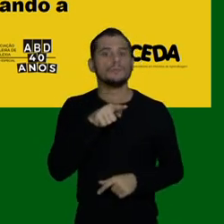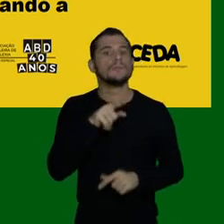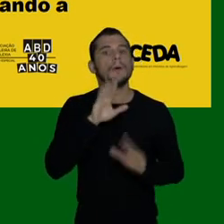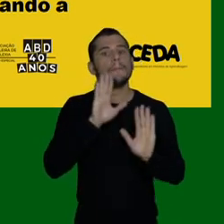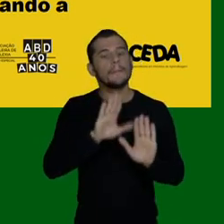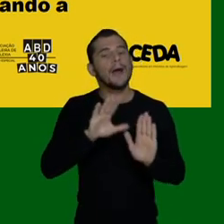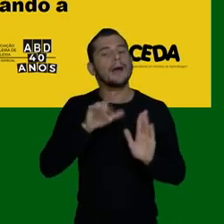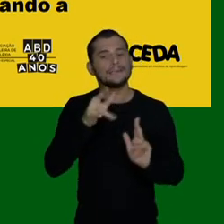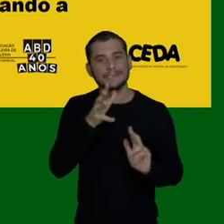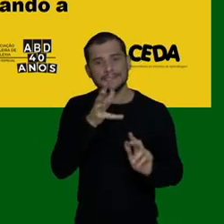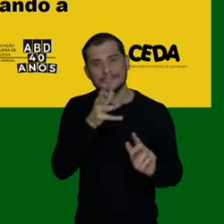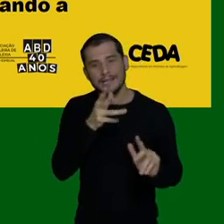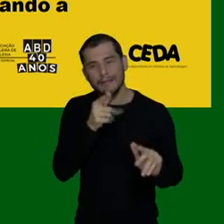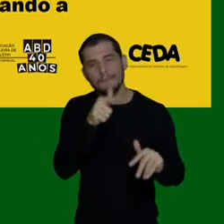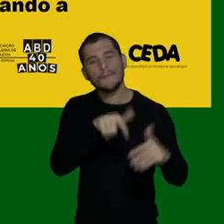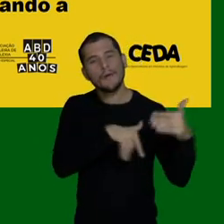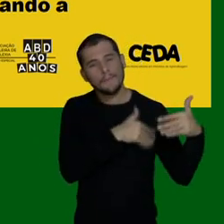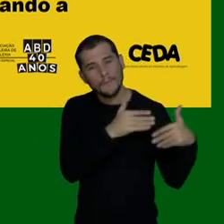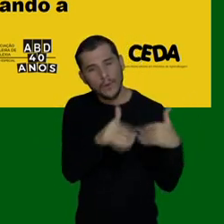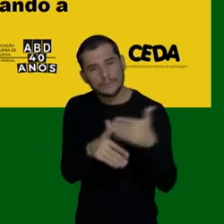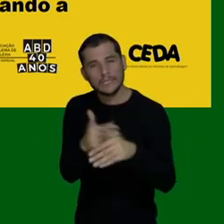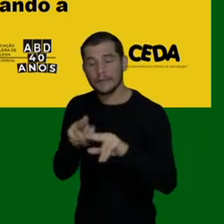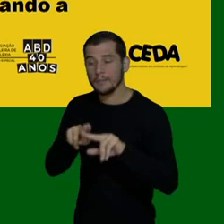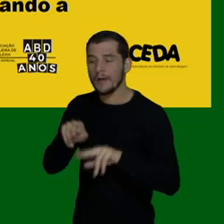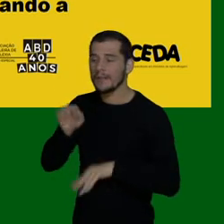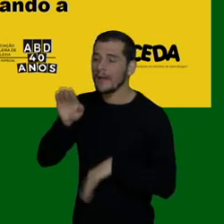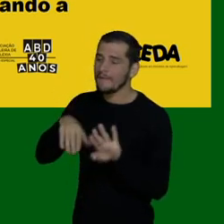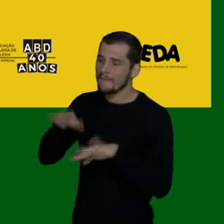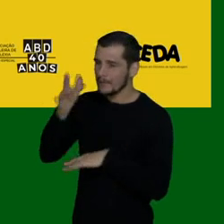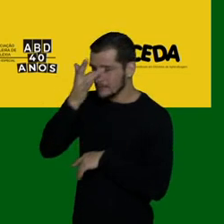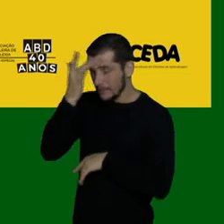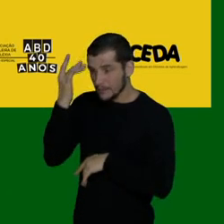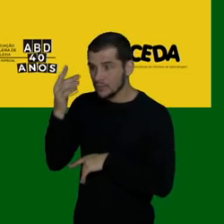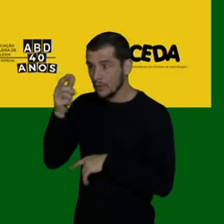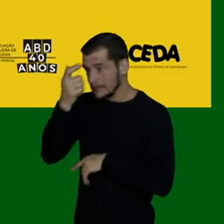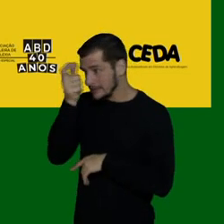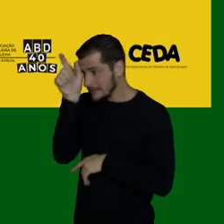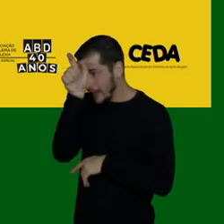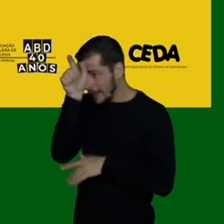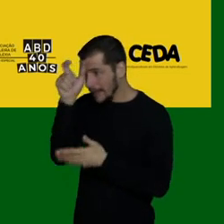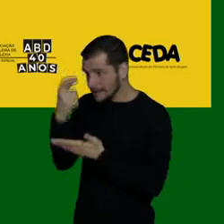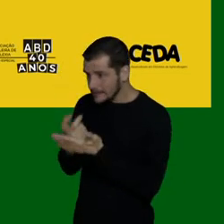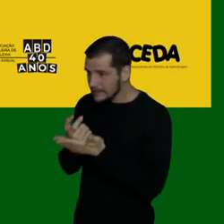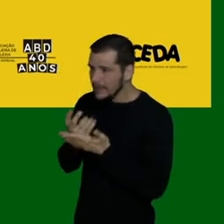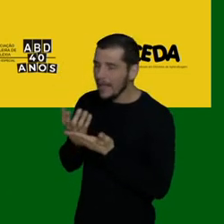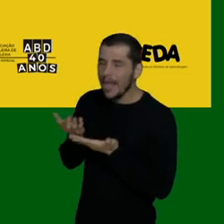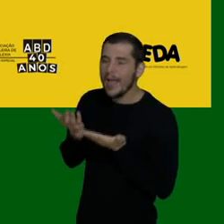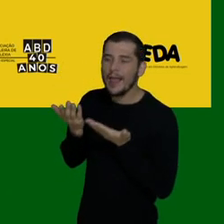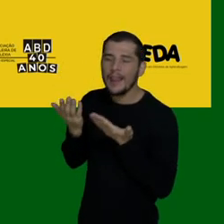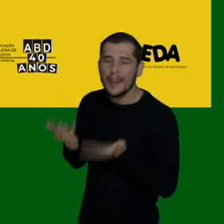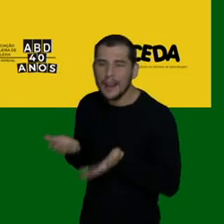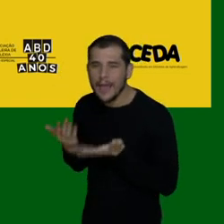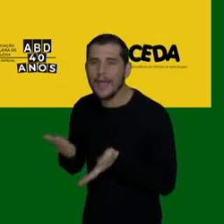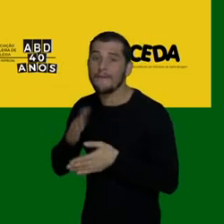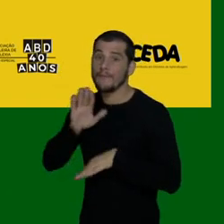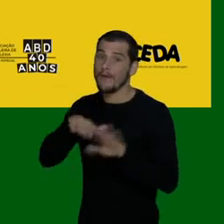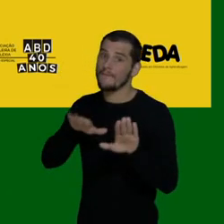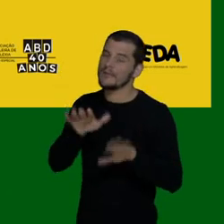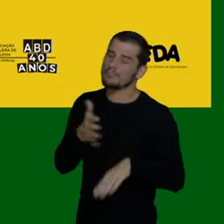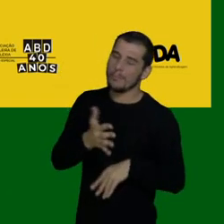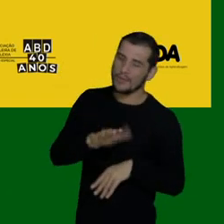disléxico ser mais Severo mais médio ã aí depois começa a